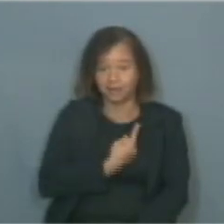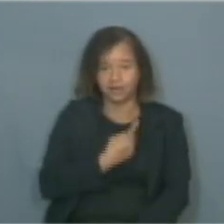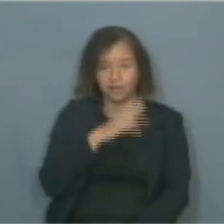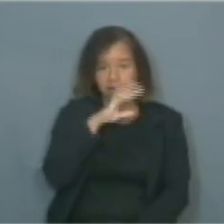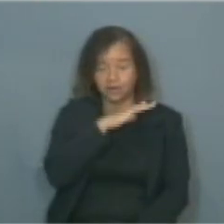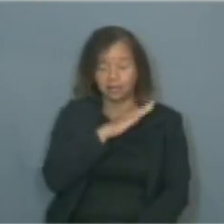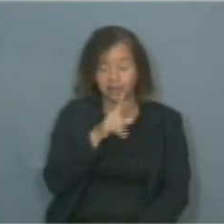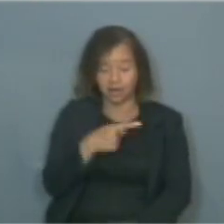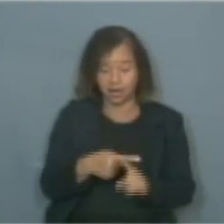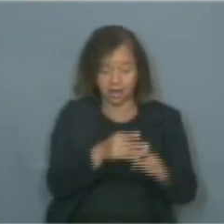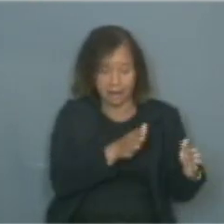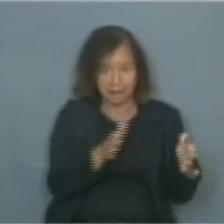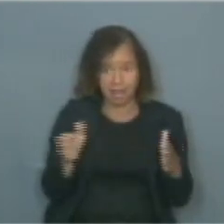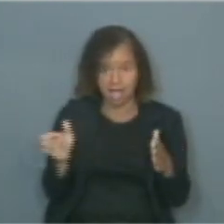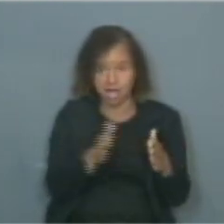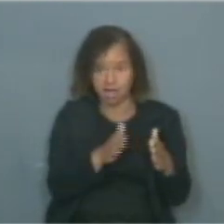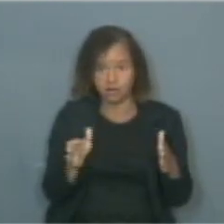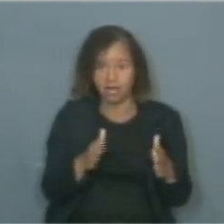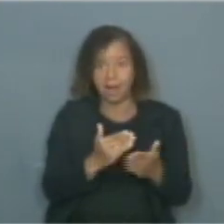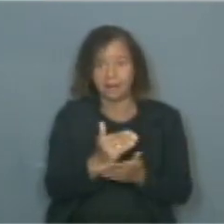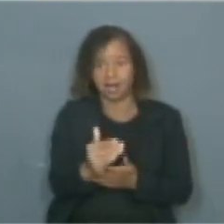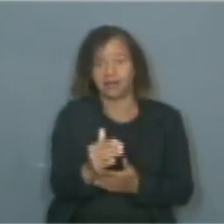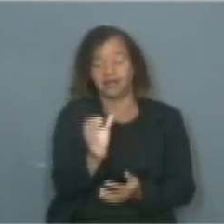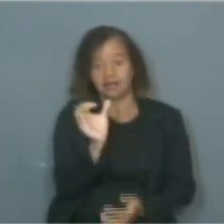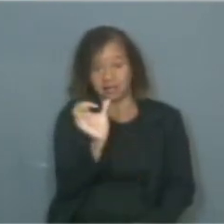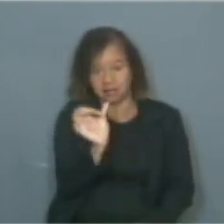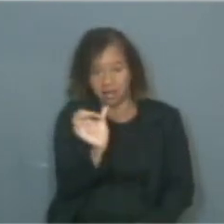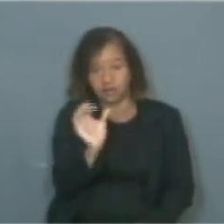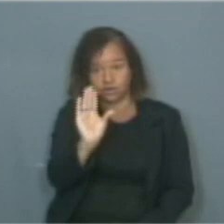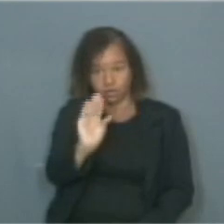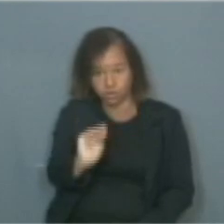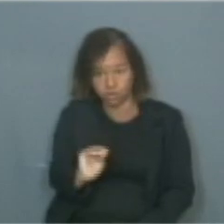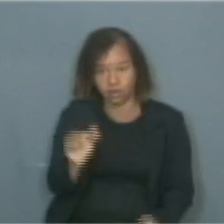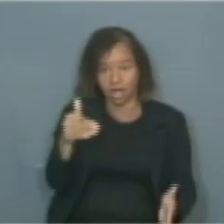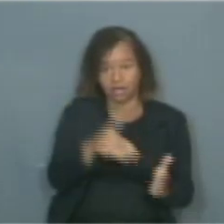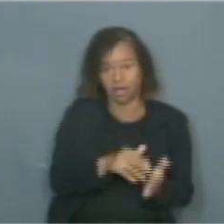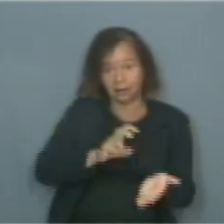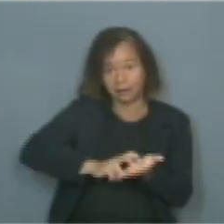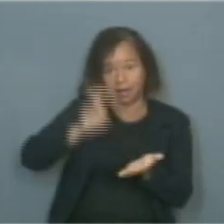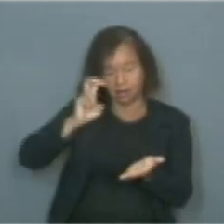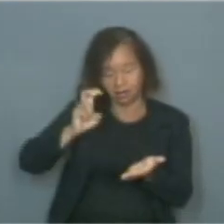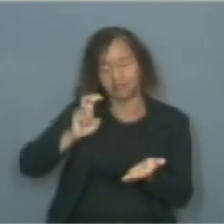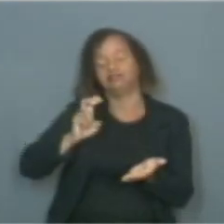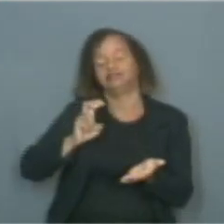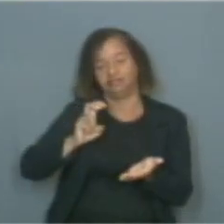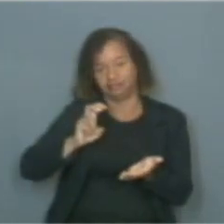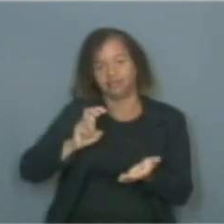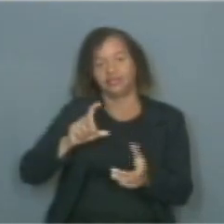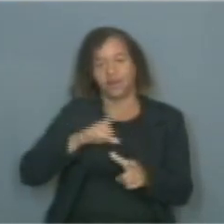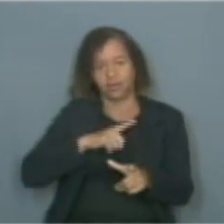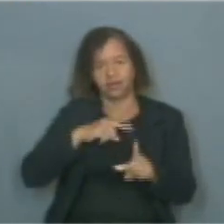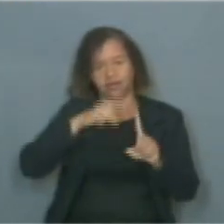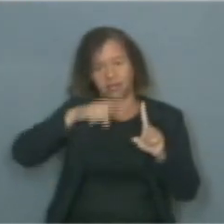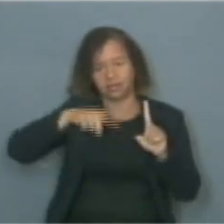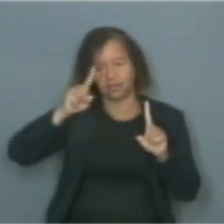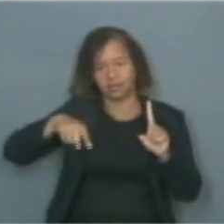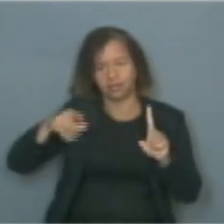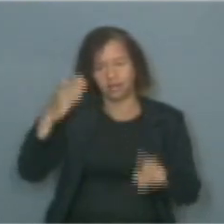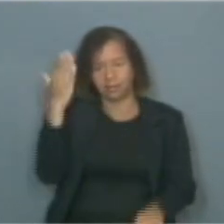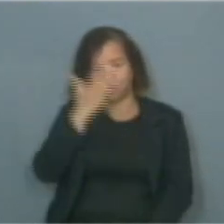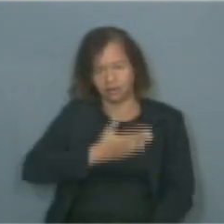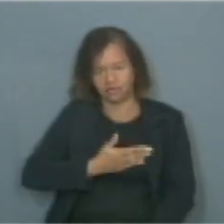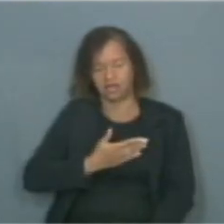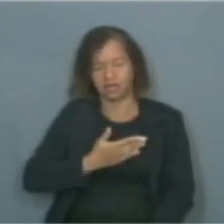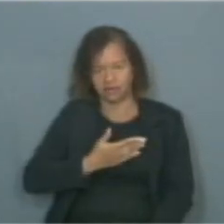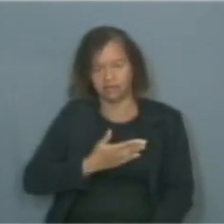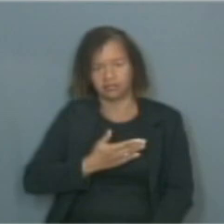nesse período, a partir das 18 horas até o amanhecer, onde estatisticamente está comprovado, vereador